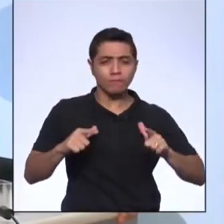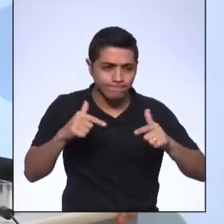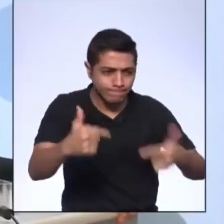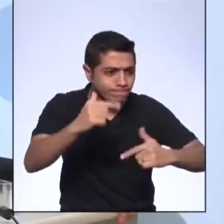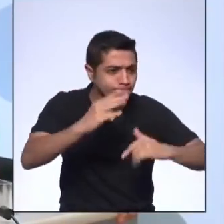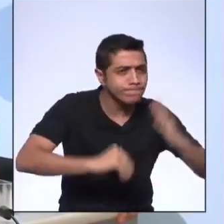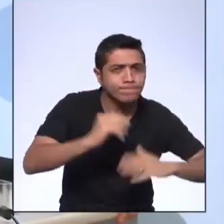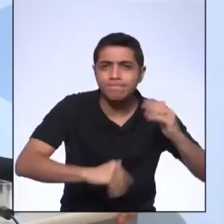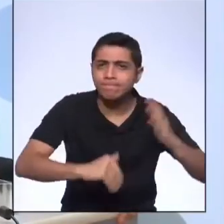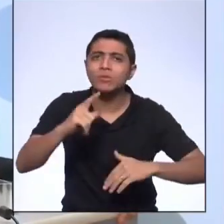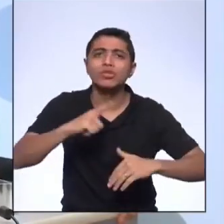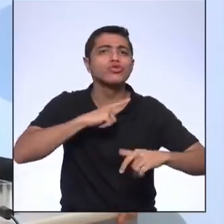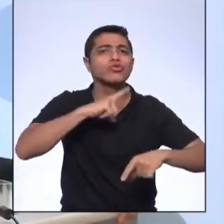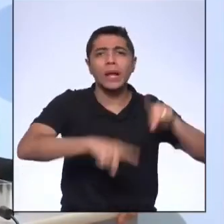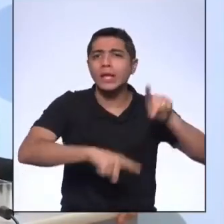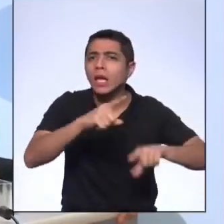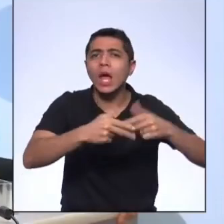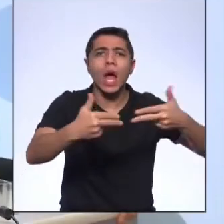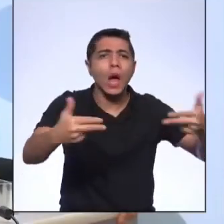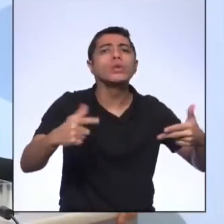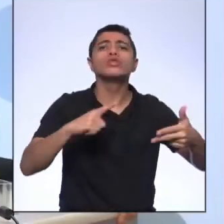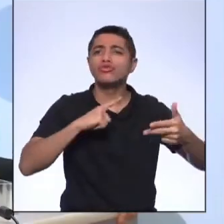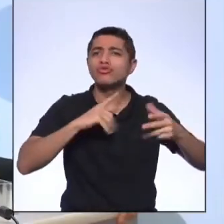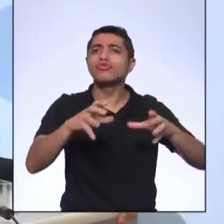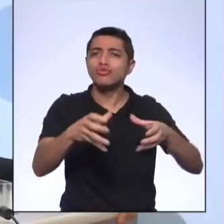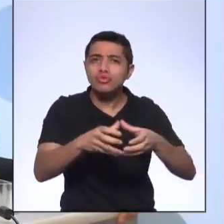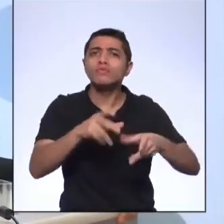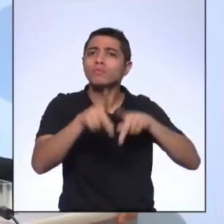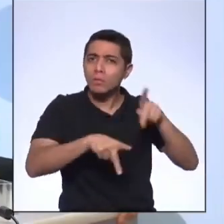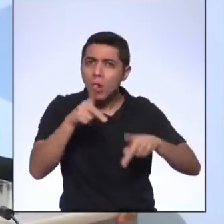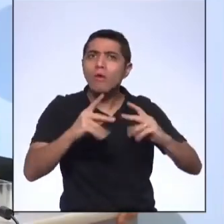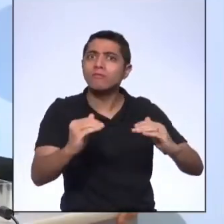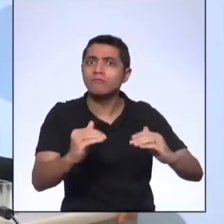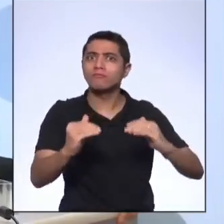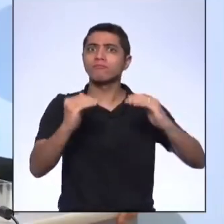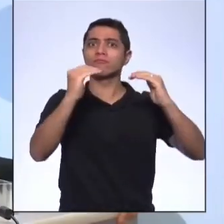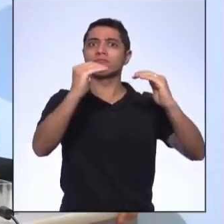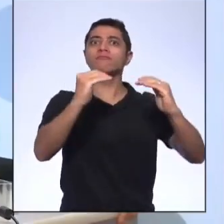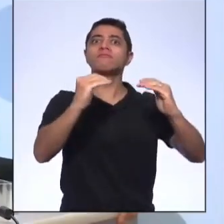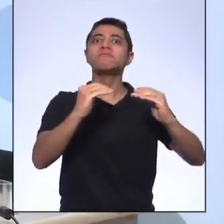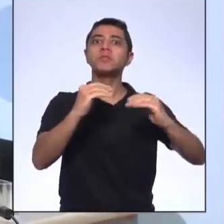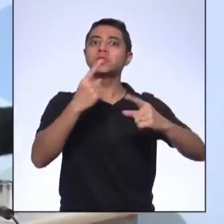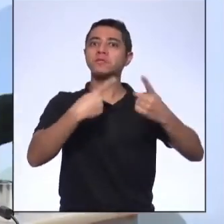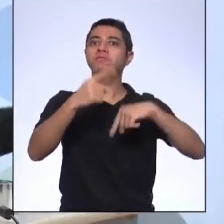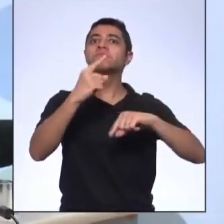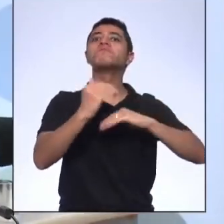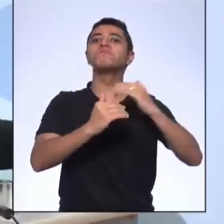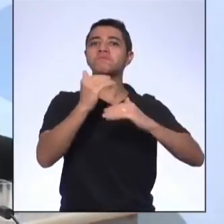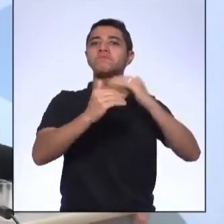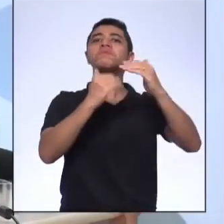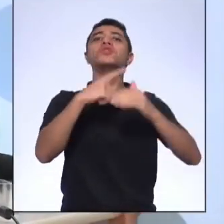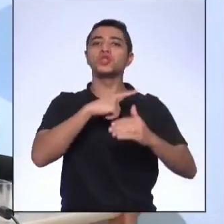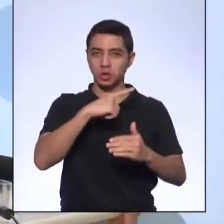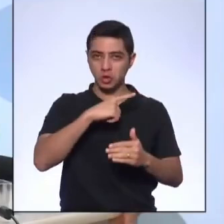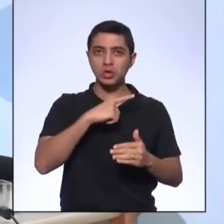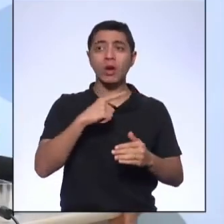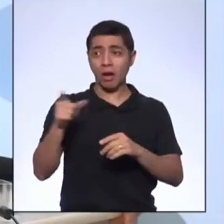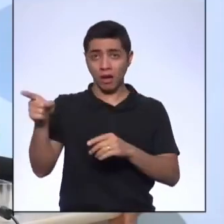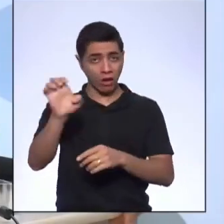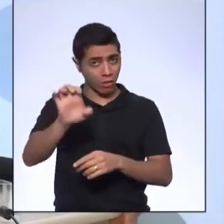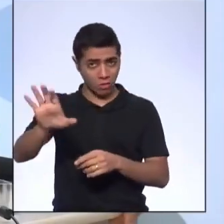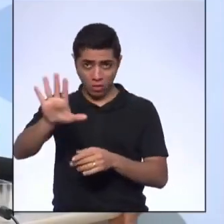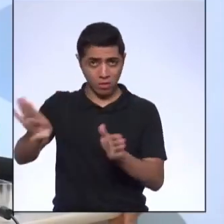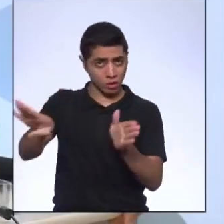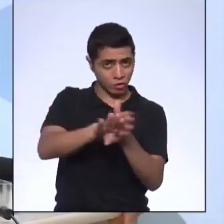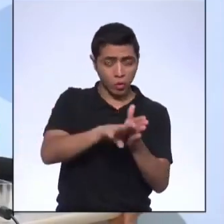material também. Existiam alguns povos que já tinham um estágio civilizatório bastante desenvolvido antes da chegada dos europeus aqui no